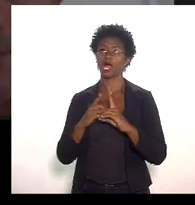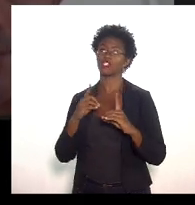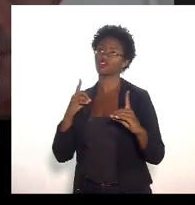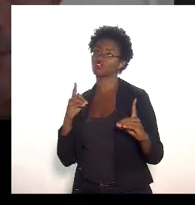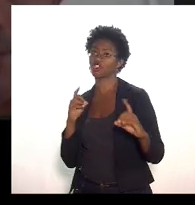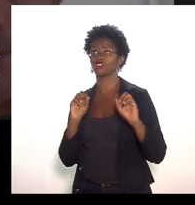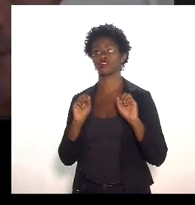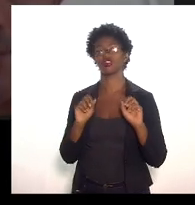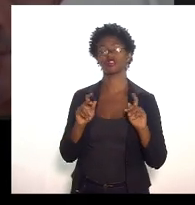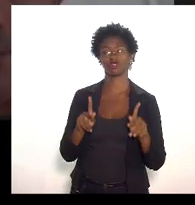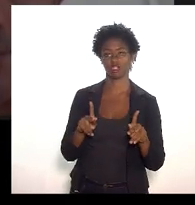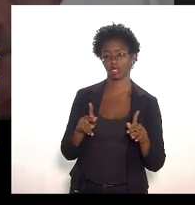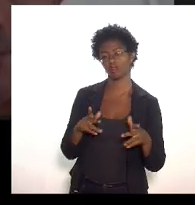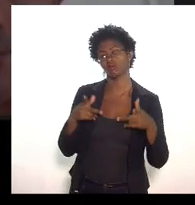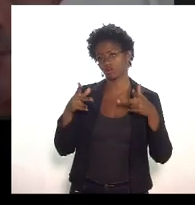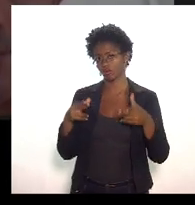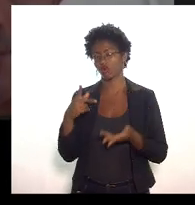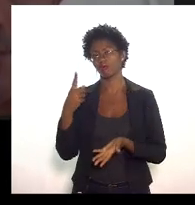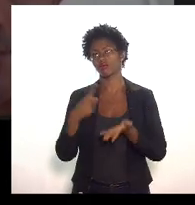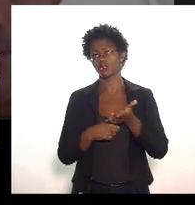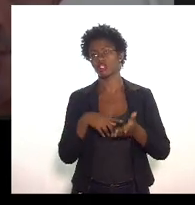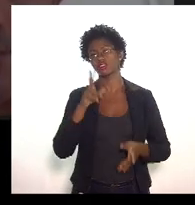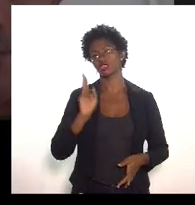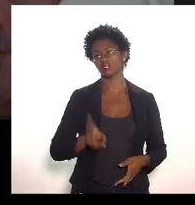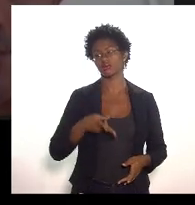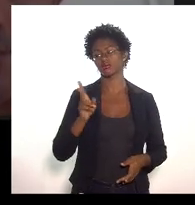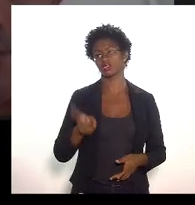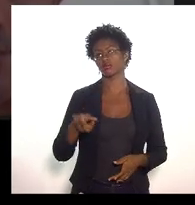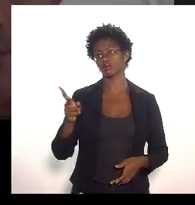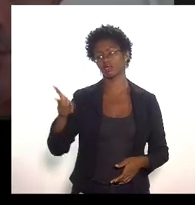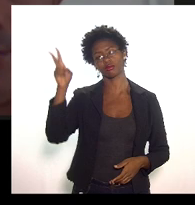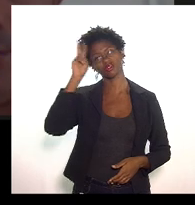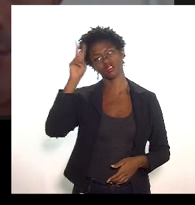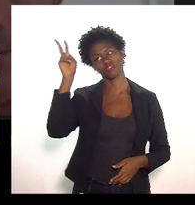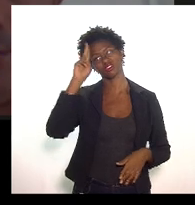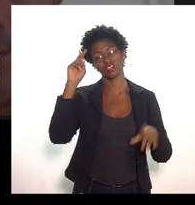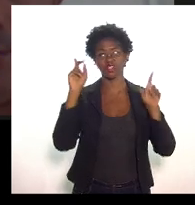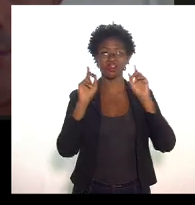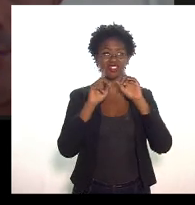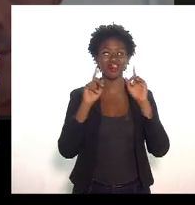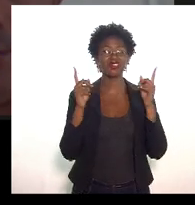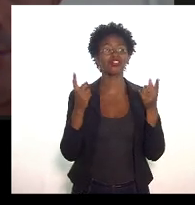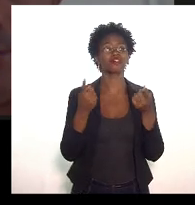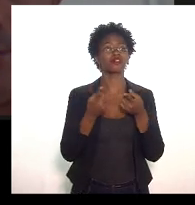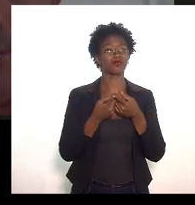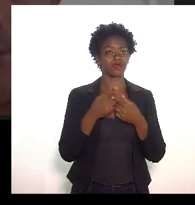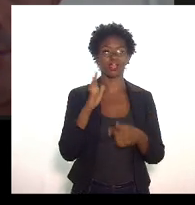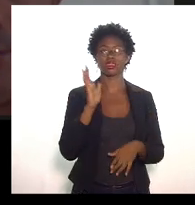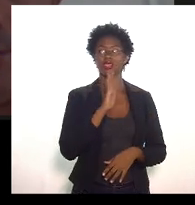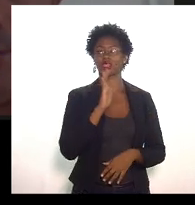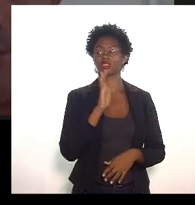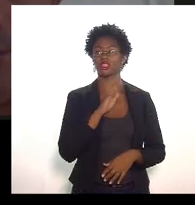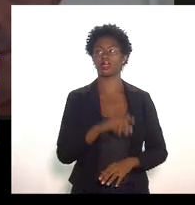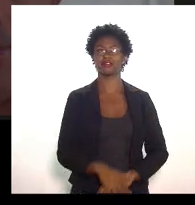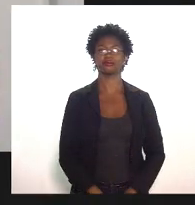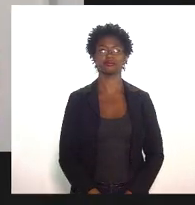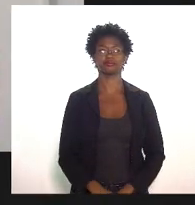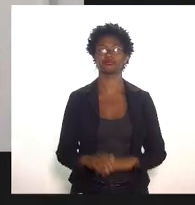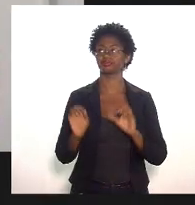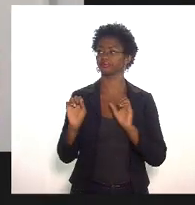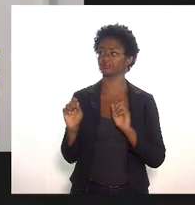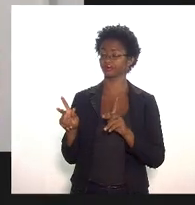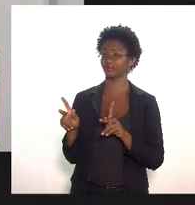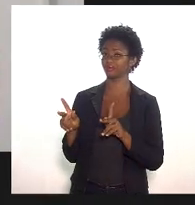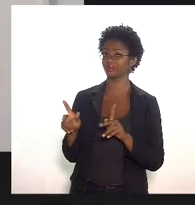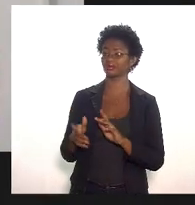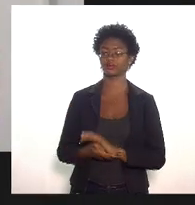bem? Como ficou estabelecido toda segunda-feira, as nossas reuniões ordinárias. Tá certo?